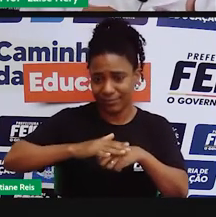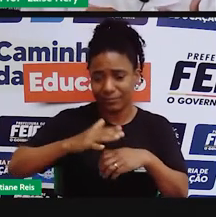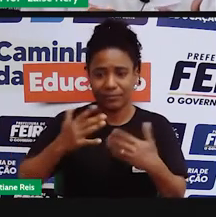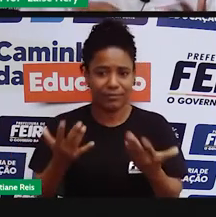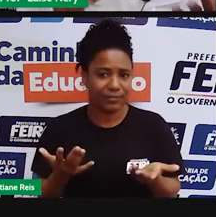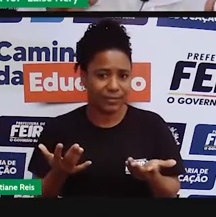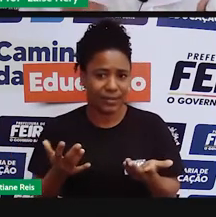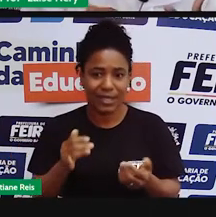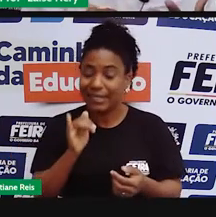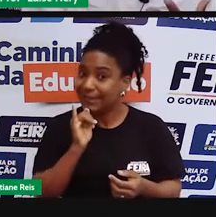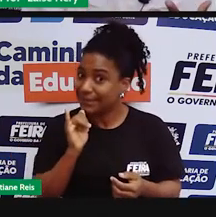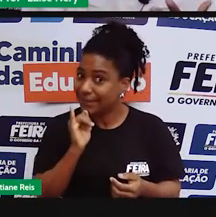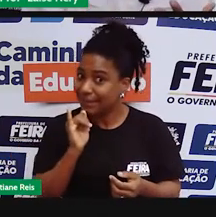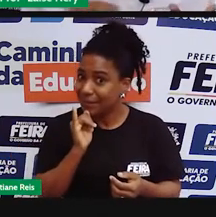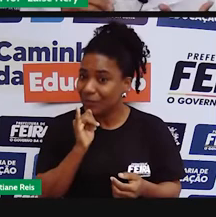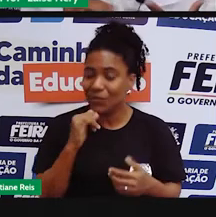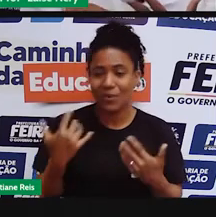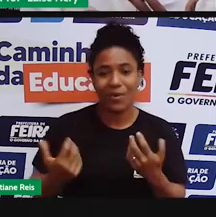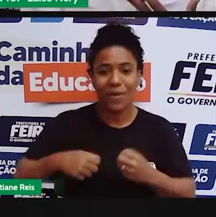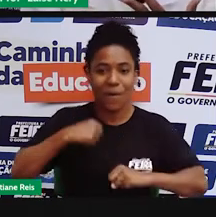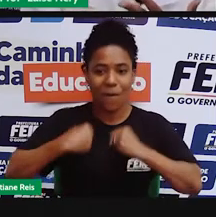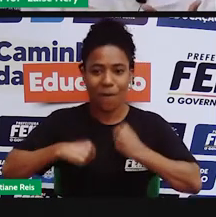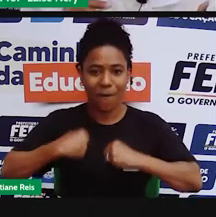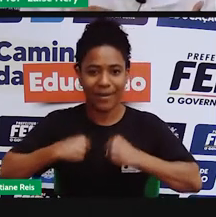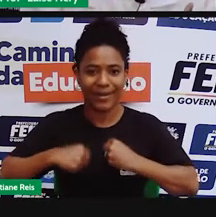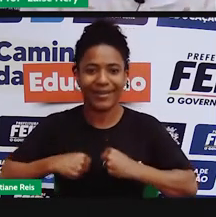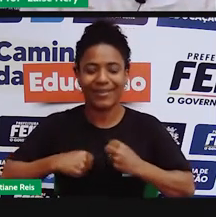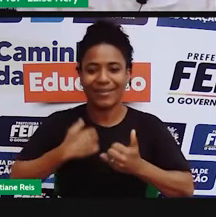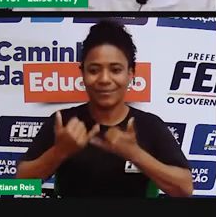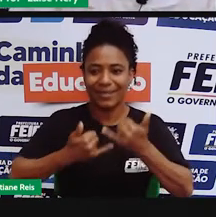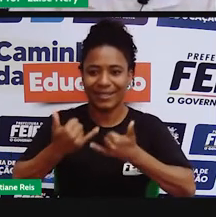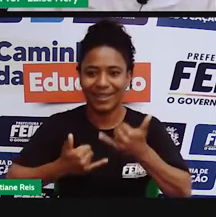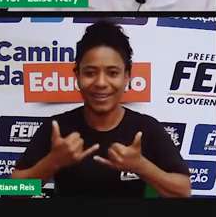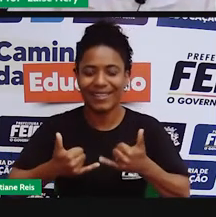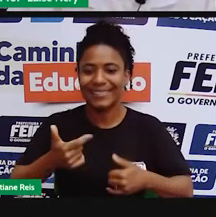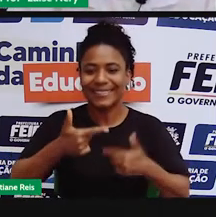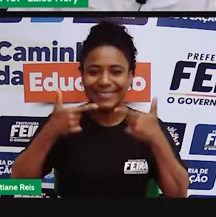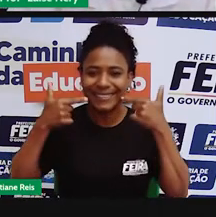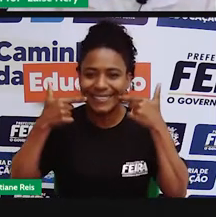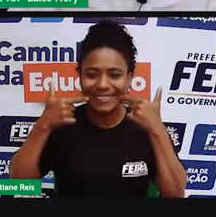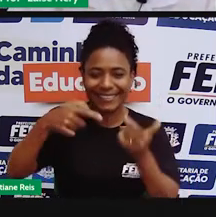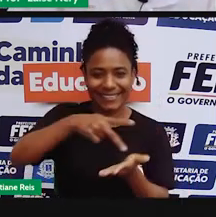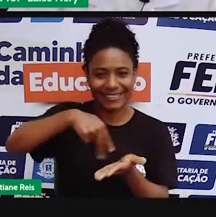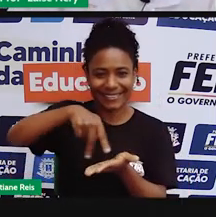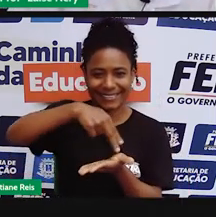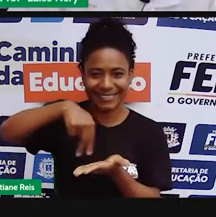Tipo, por exemplo, correr, brincar, sorrir, dançar